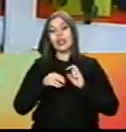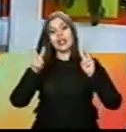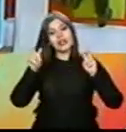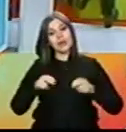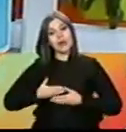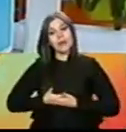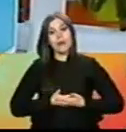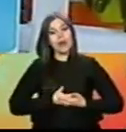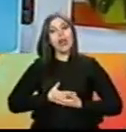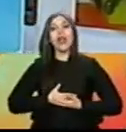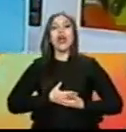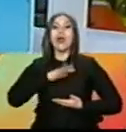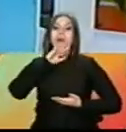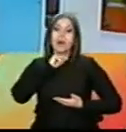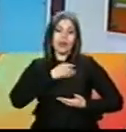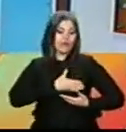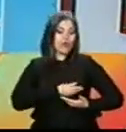a Organização Mundial de Saúde, que está.